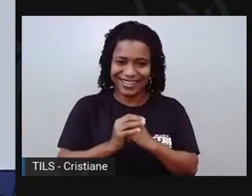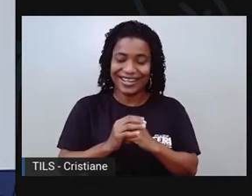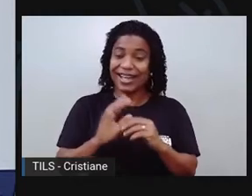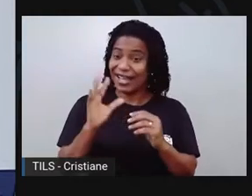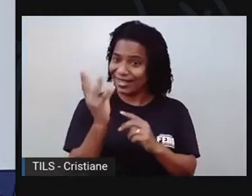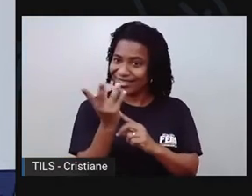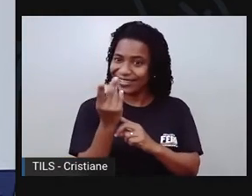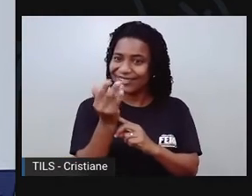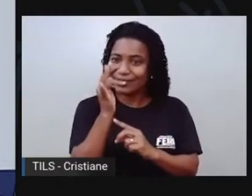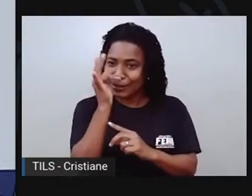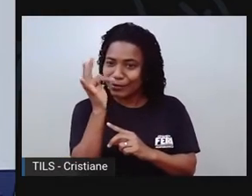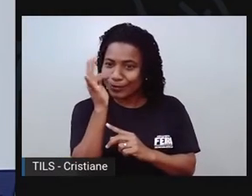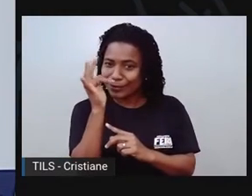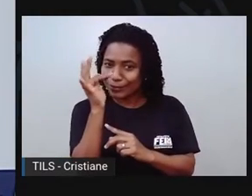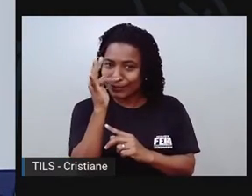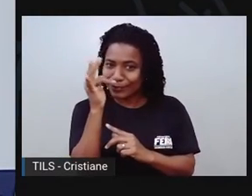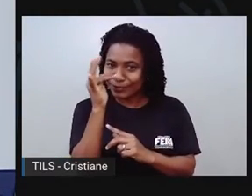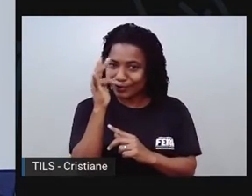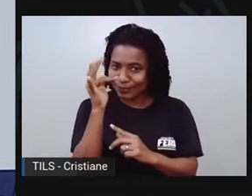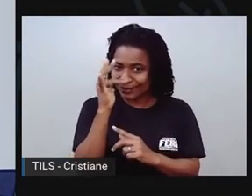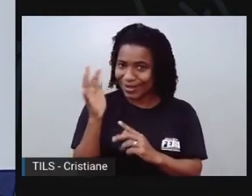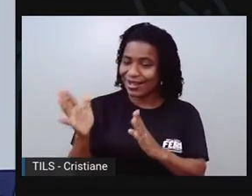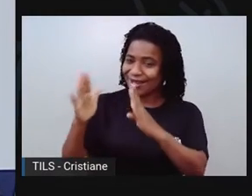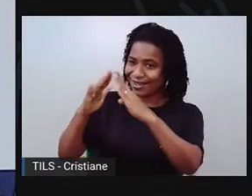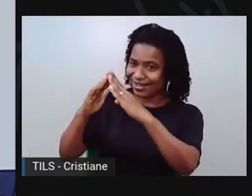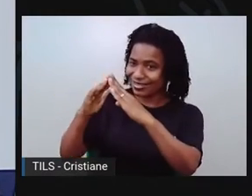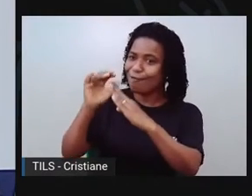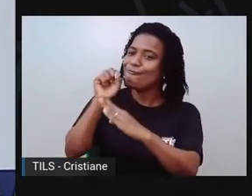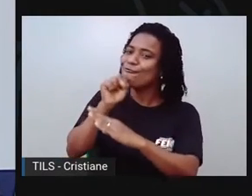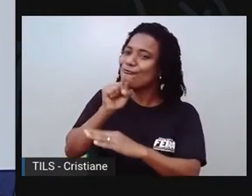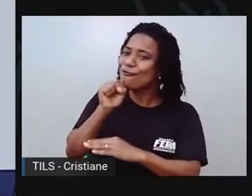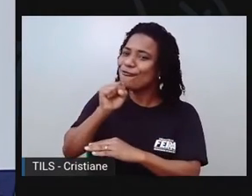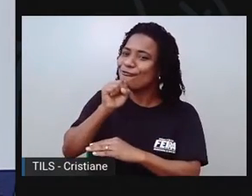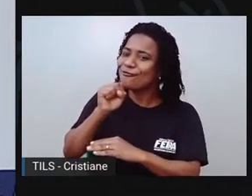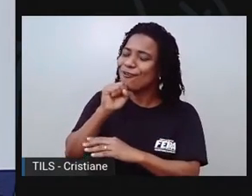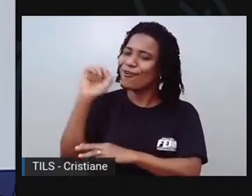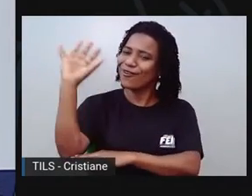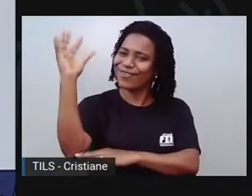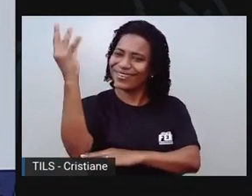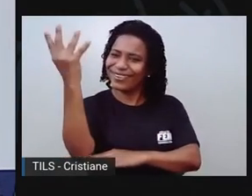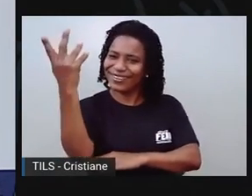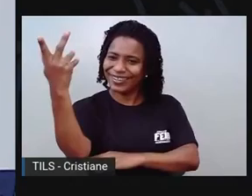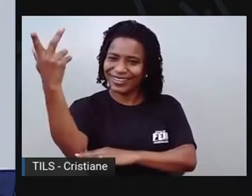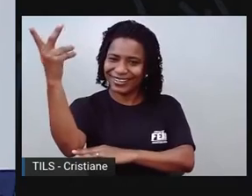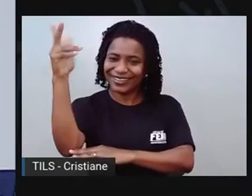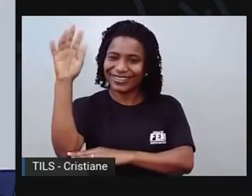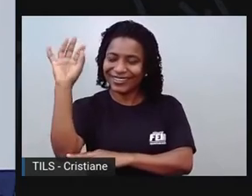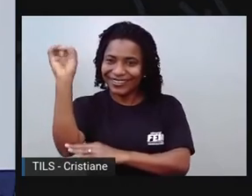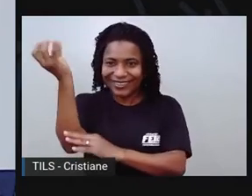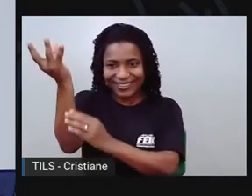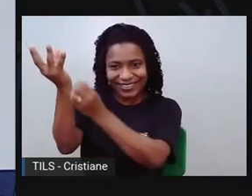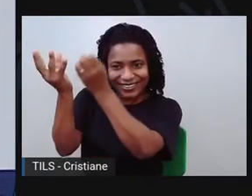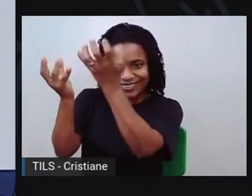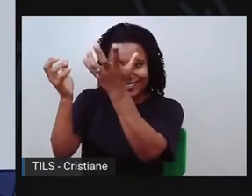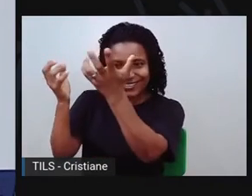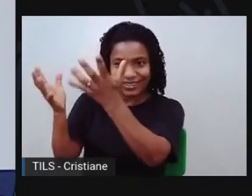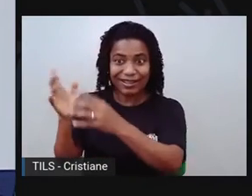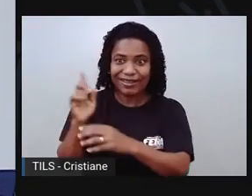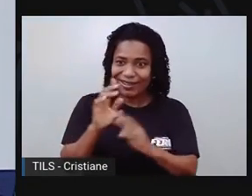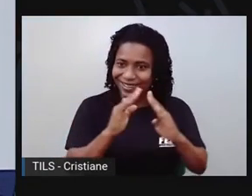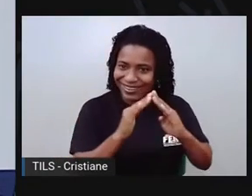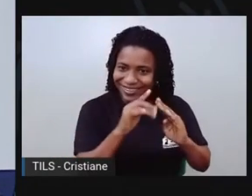flor, ela tem lá no jardim da casa da minha avó. E tem na casa de vocês também?